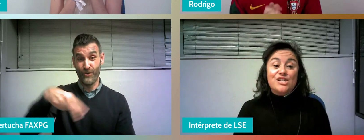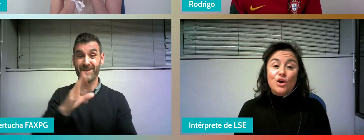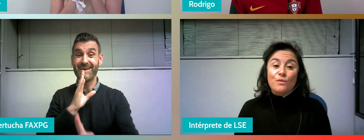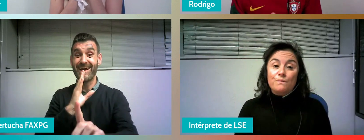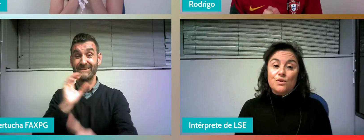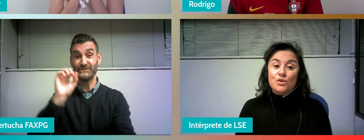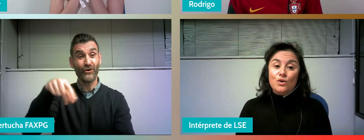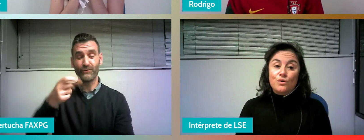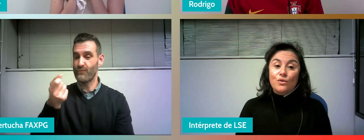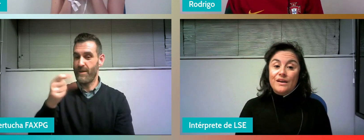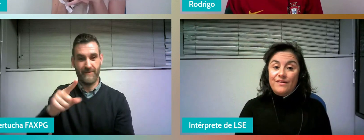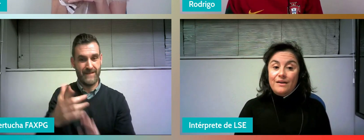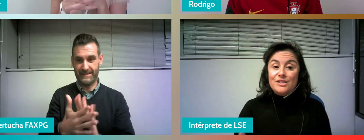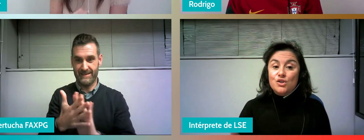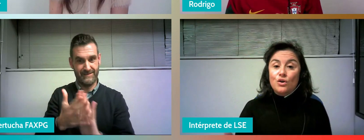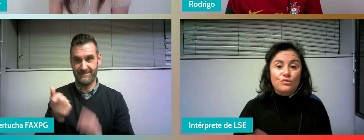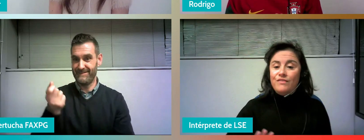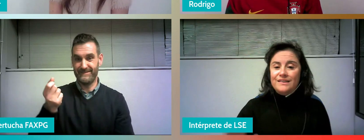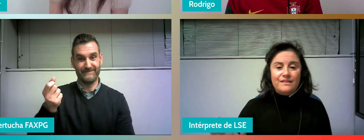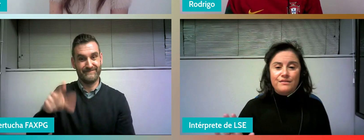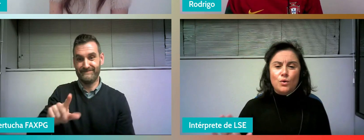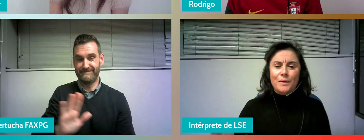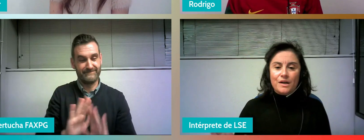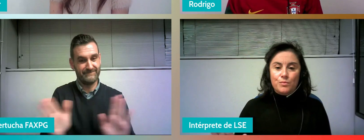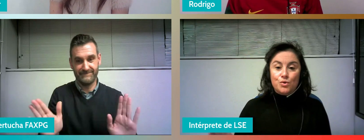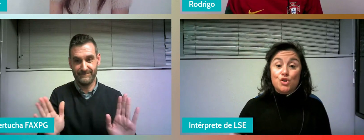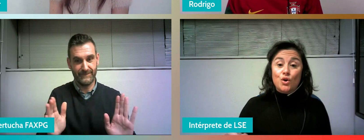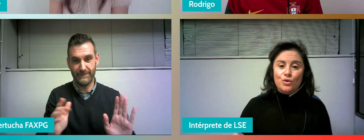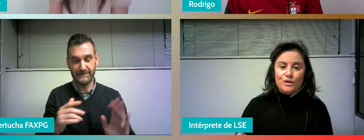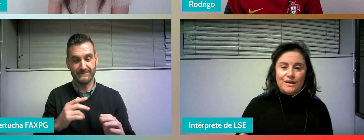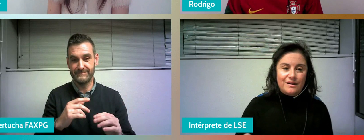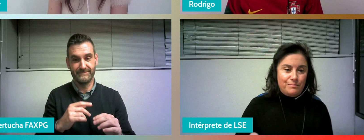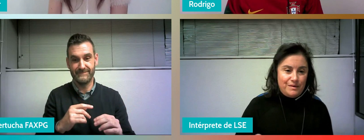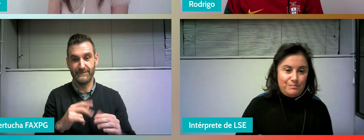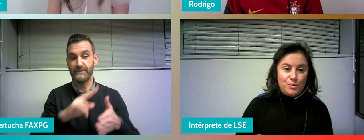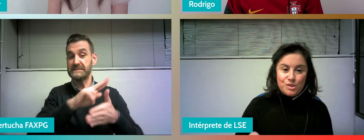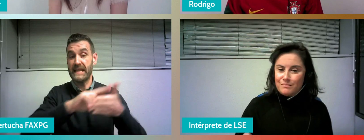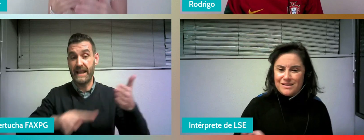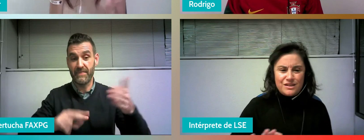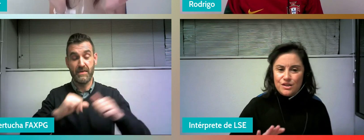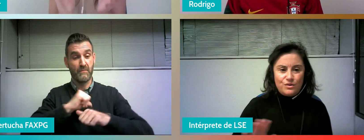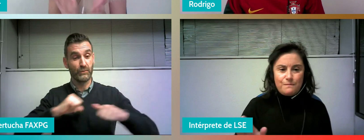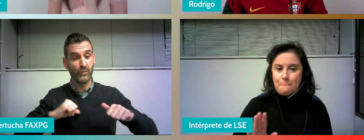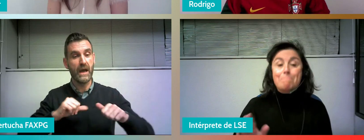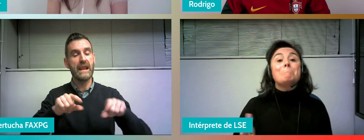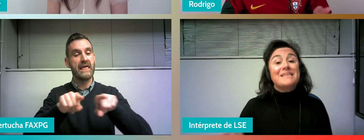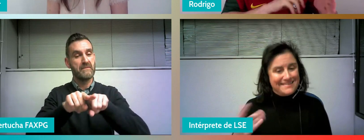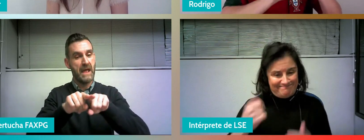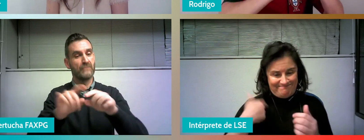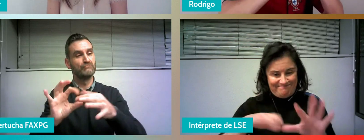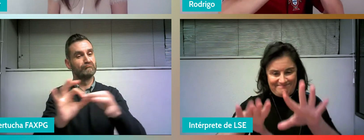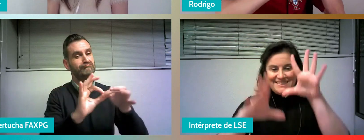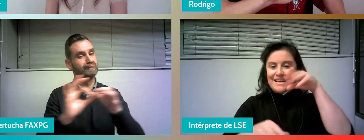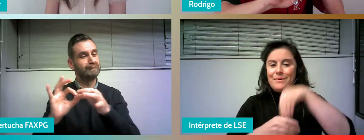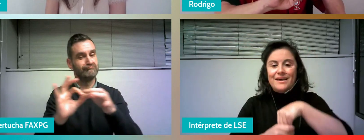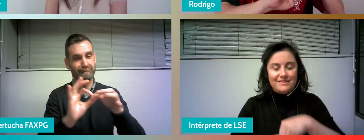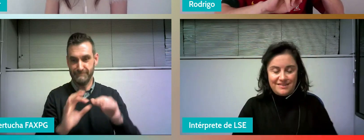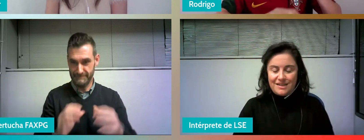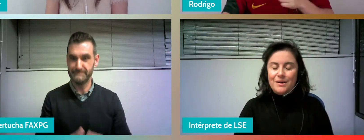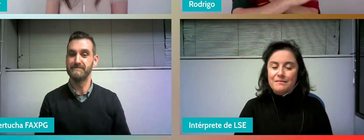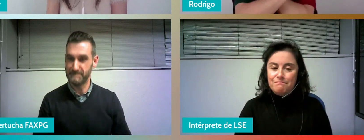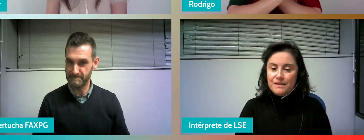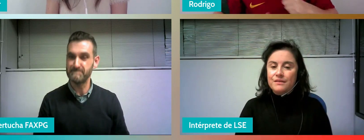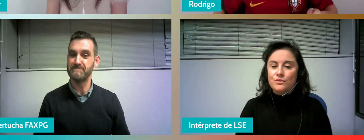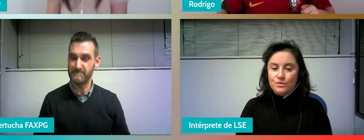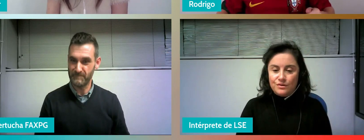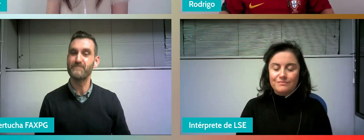Ah! Son, o que falaba son, non falta dicir o verbo, son... Povos e irmãos. Xa se entende. Claro, portanto...